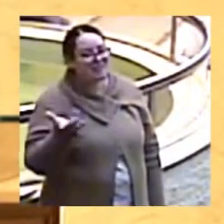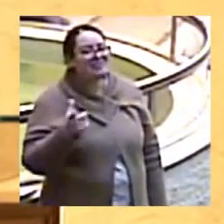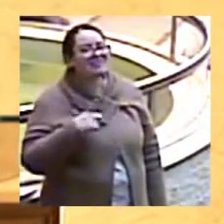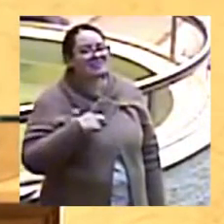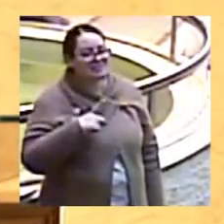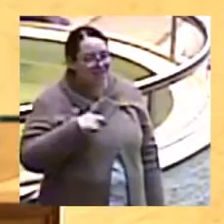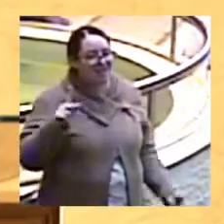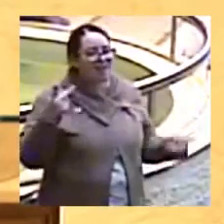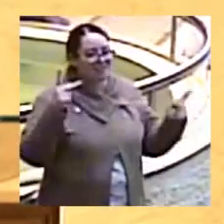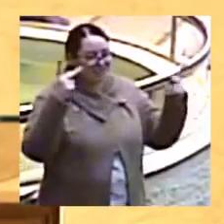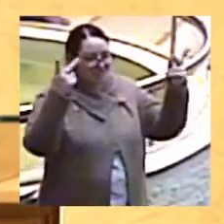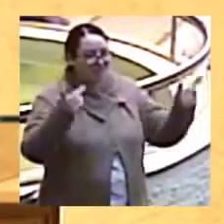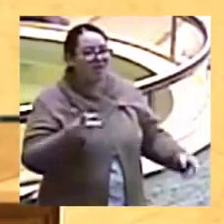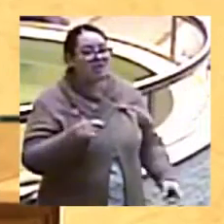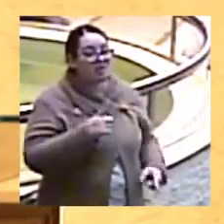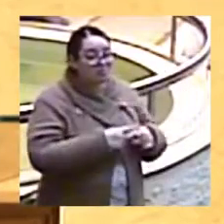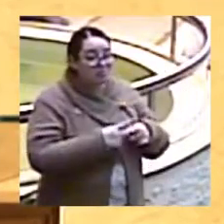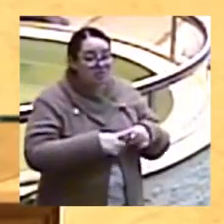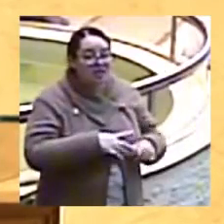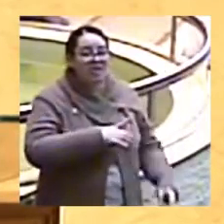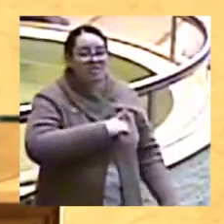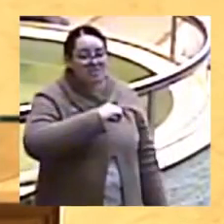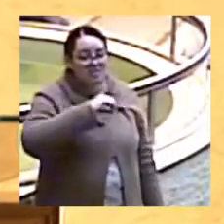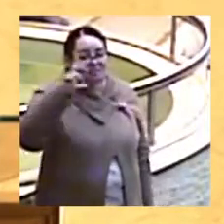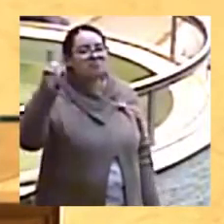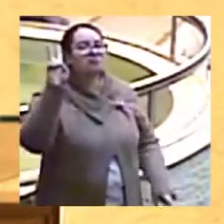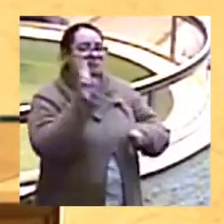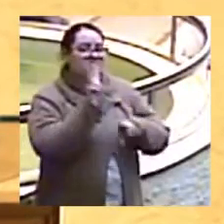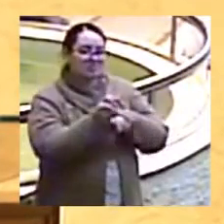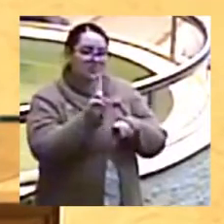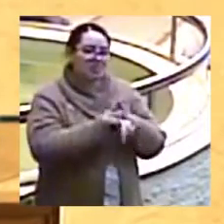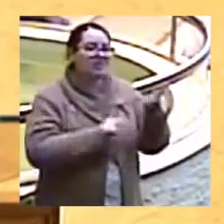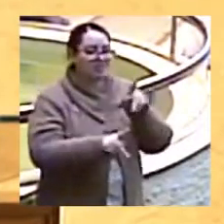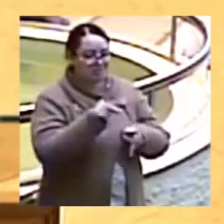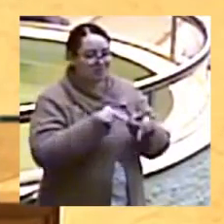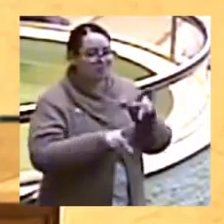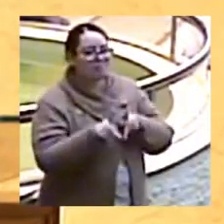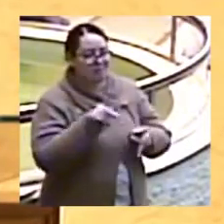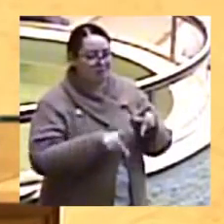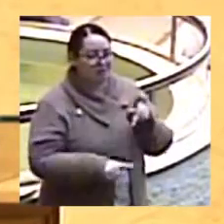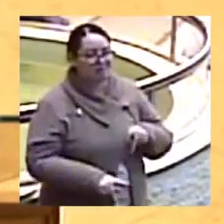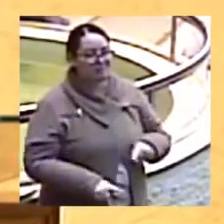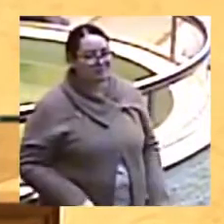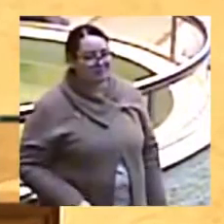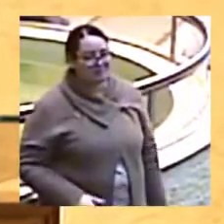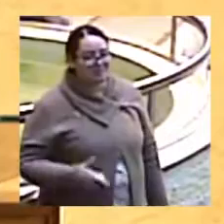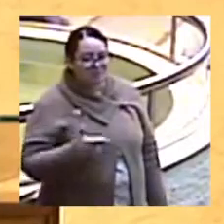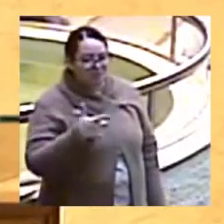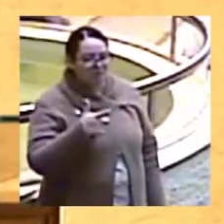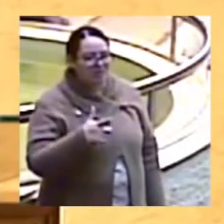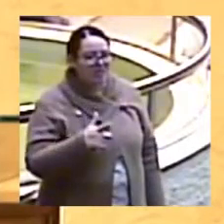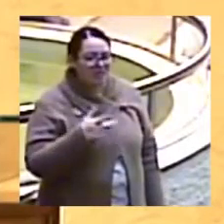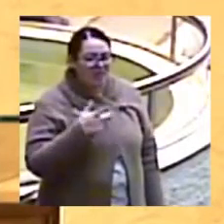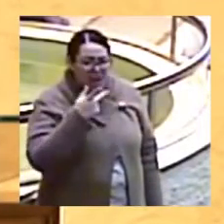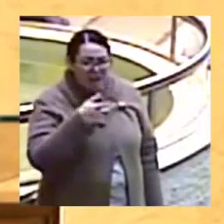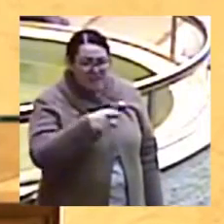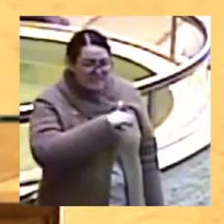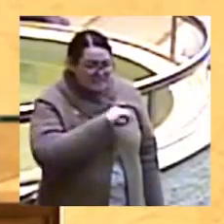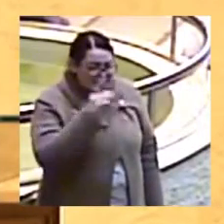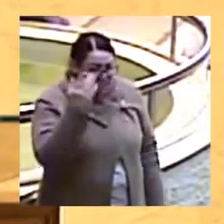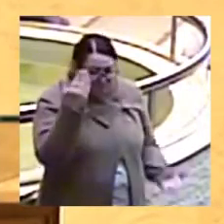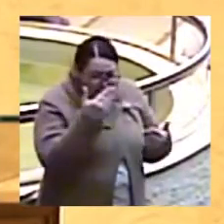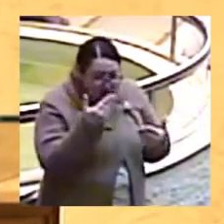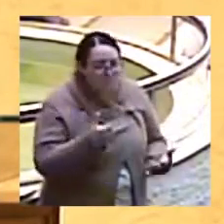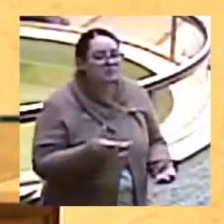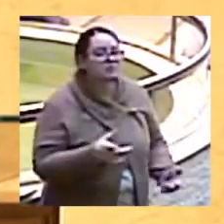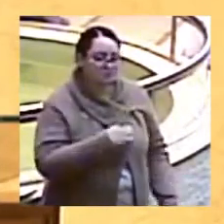porque, Deus, há de cuidar, do seu povo, não há, Deus, de desamparar, o seu povo, Deus